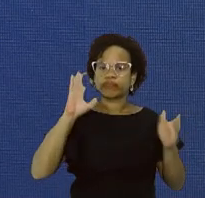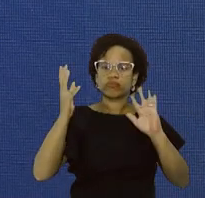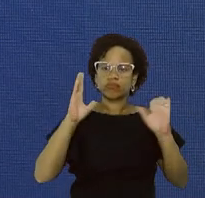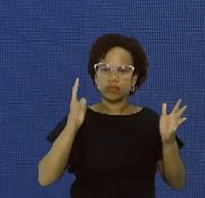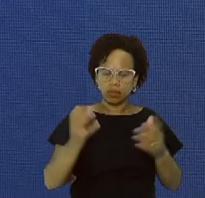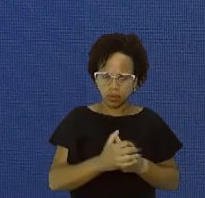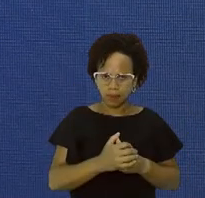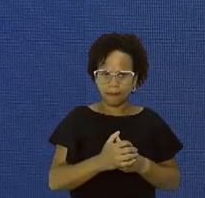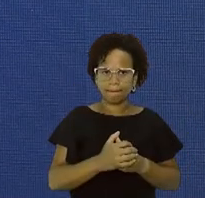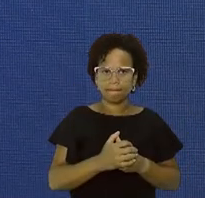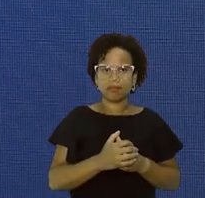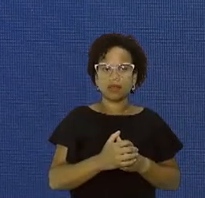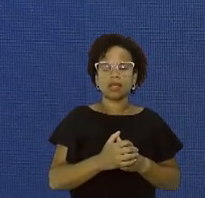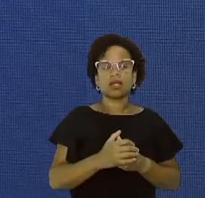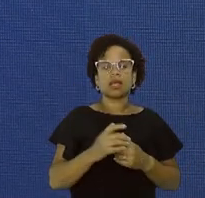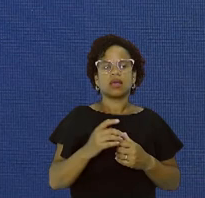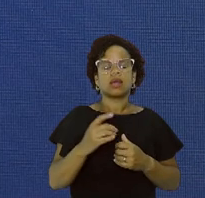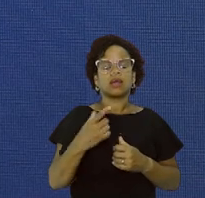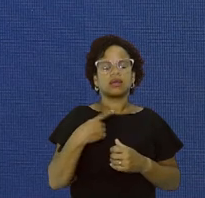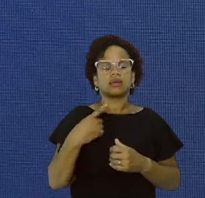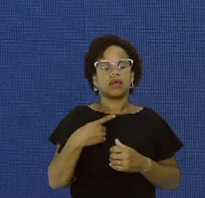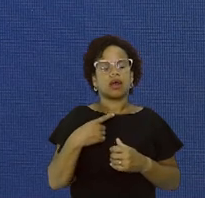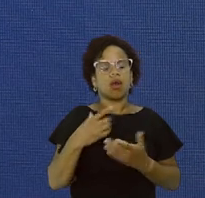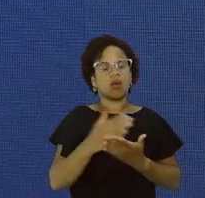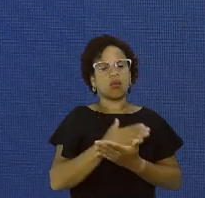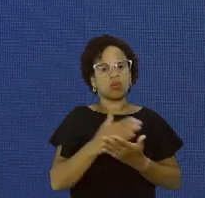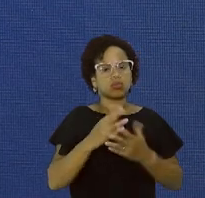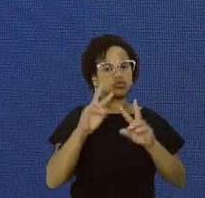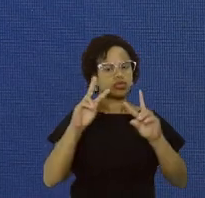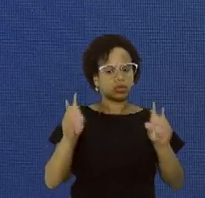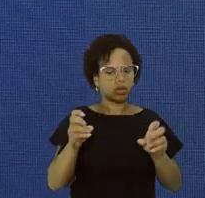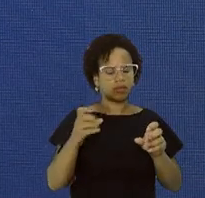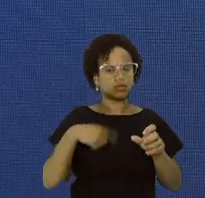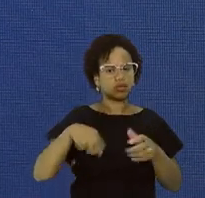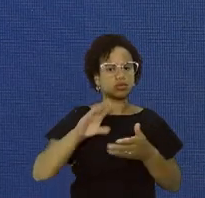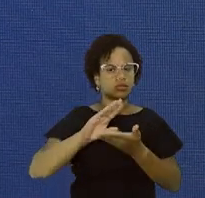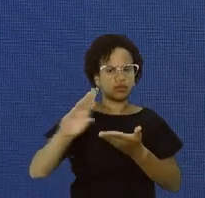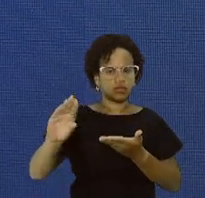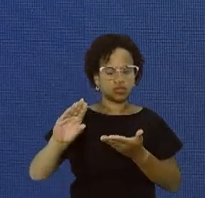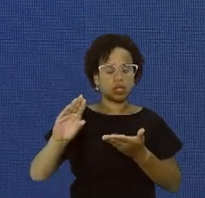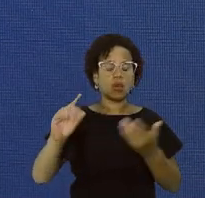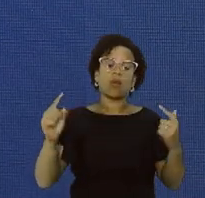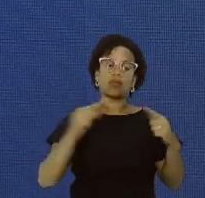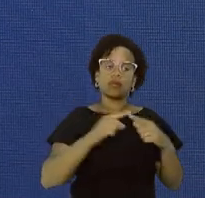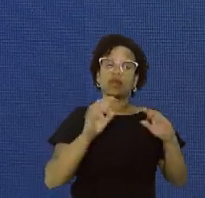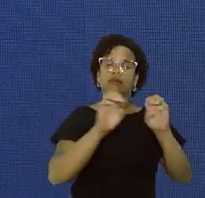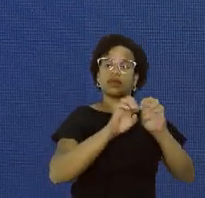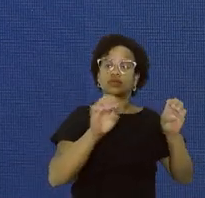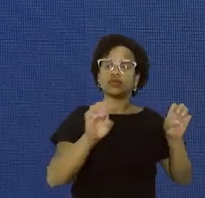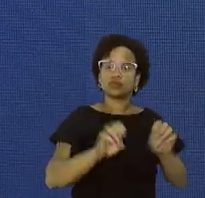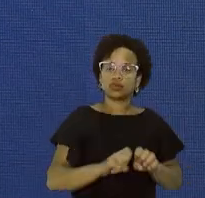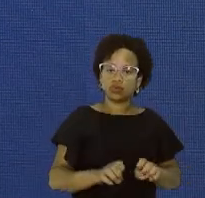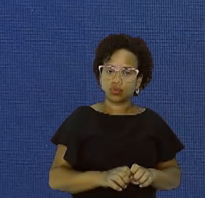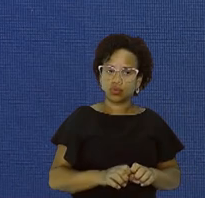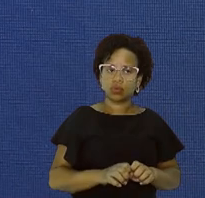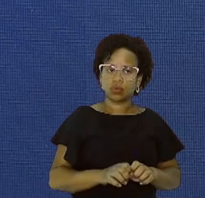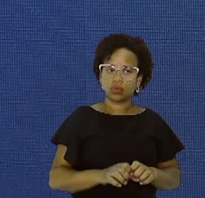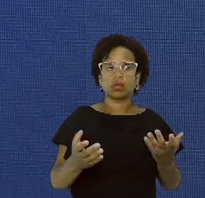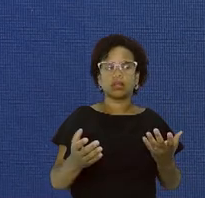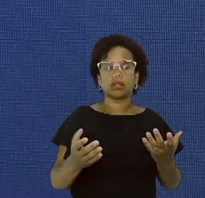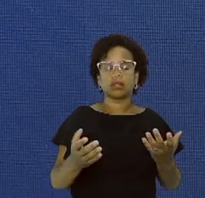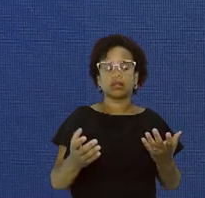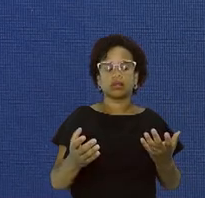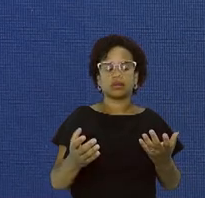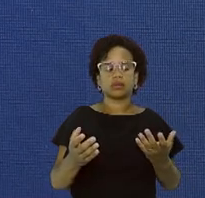essa alguns temas que a gente vestia tinha a ver com infraestrutura de investir em data